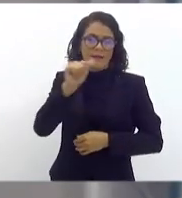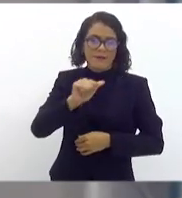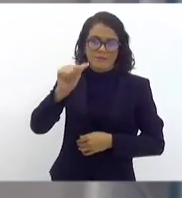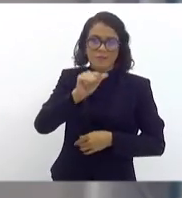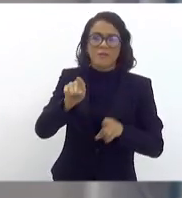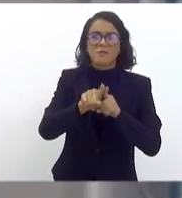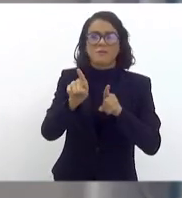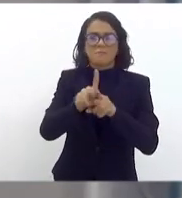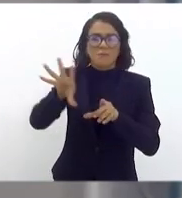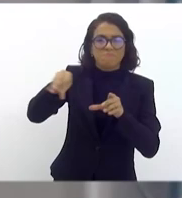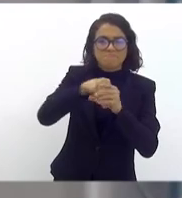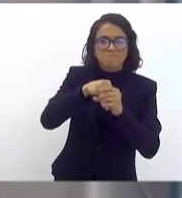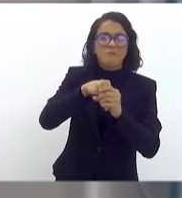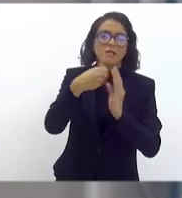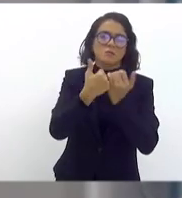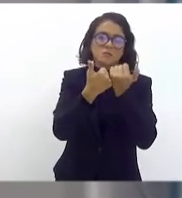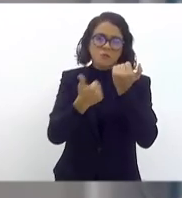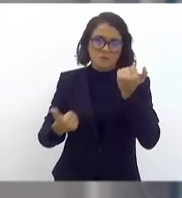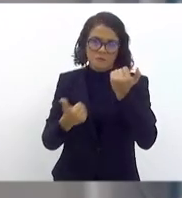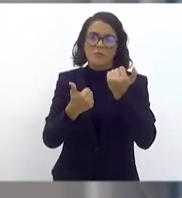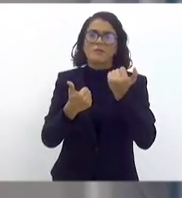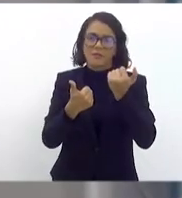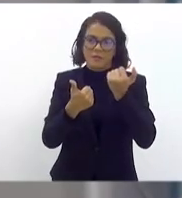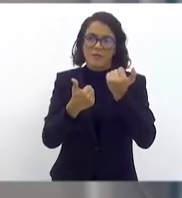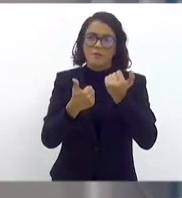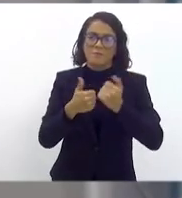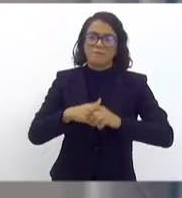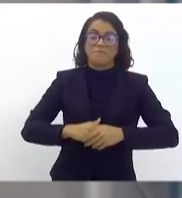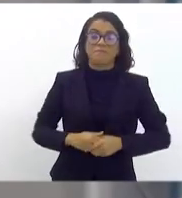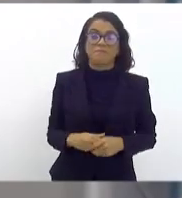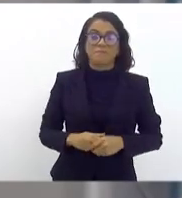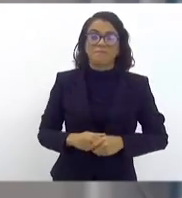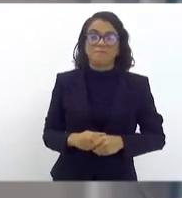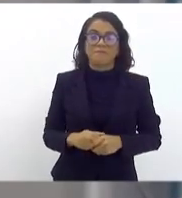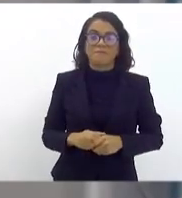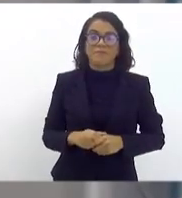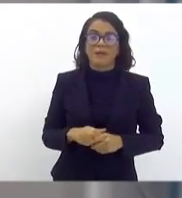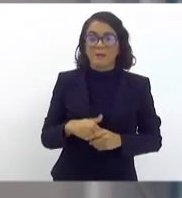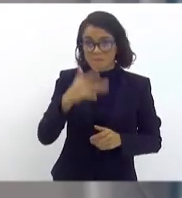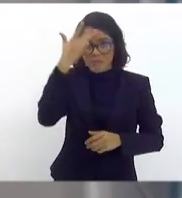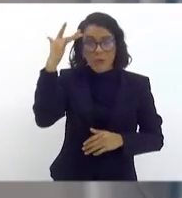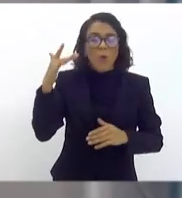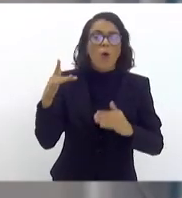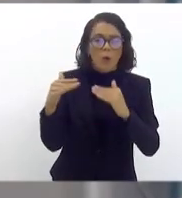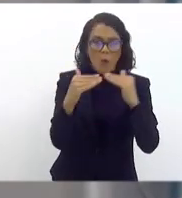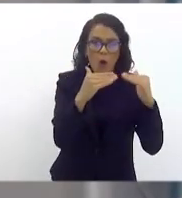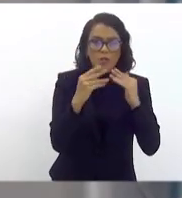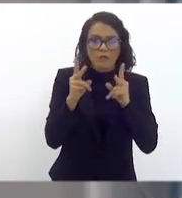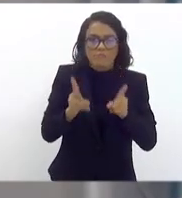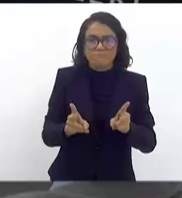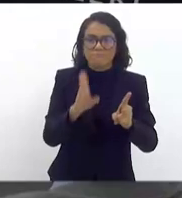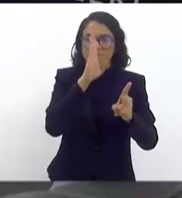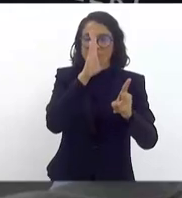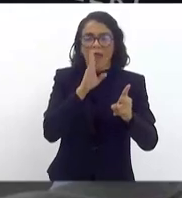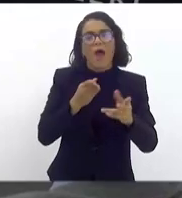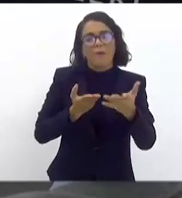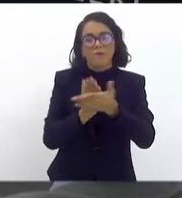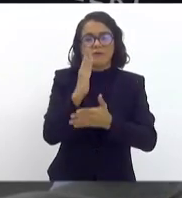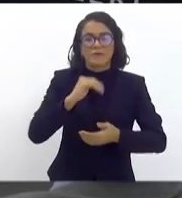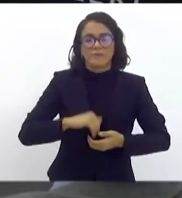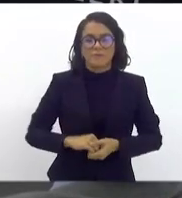senhora superintendente no requerimento de condução. Aqueles que acordam permaneçam como estão, aprovado.